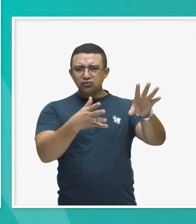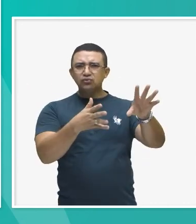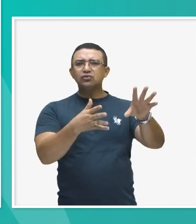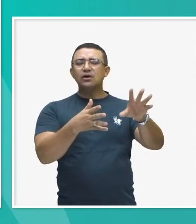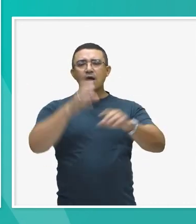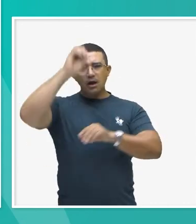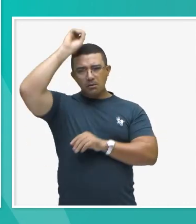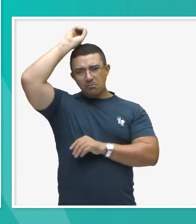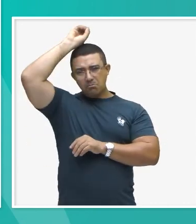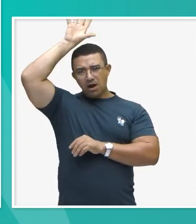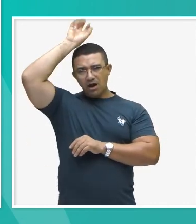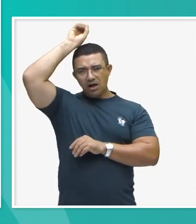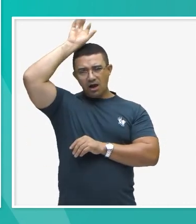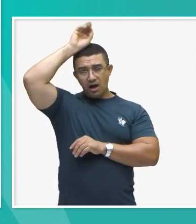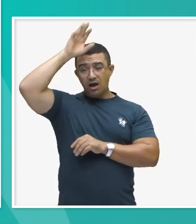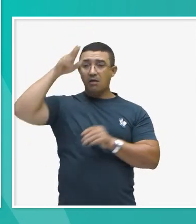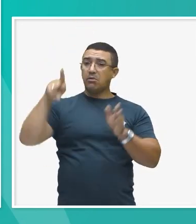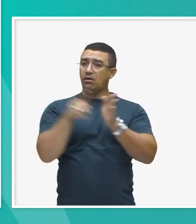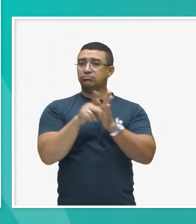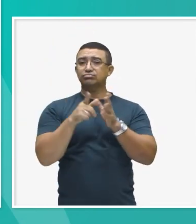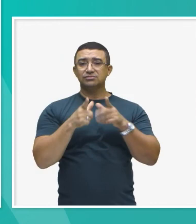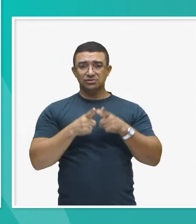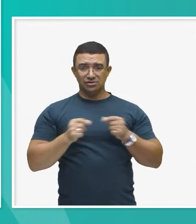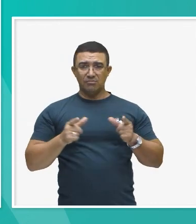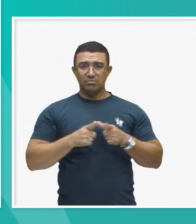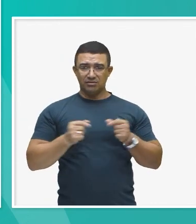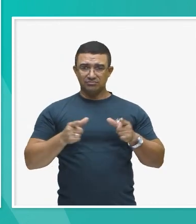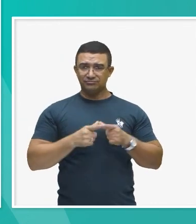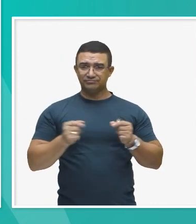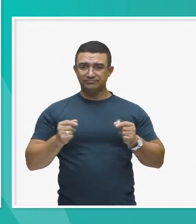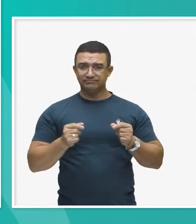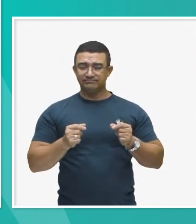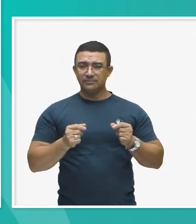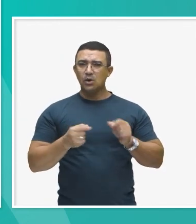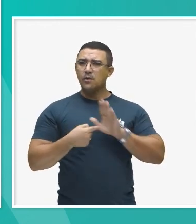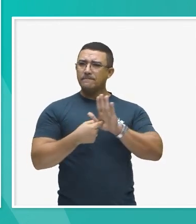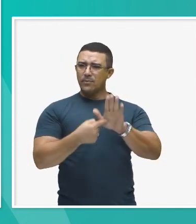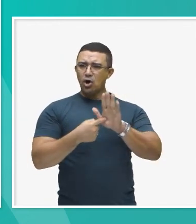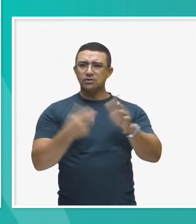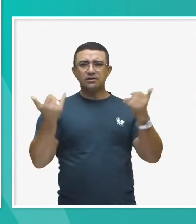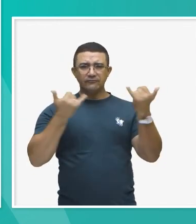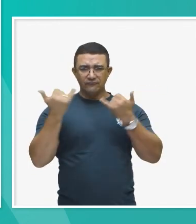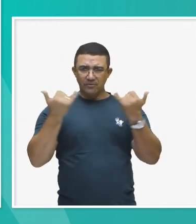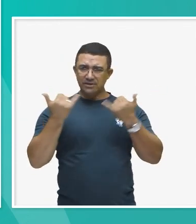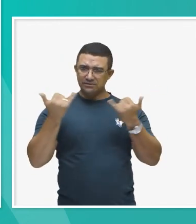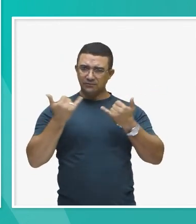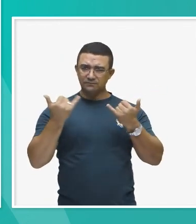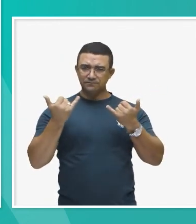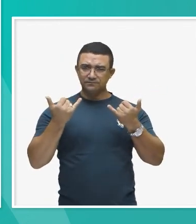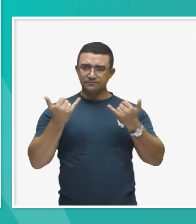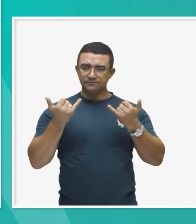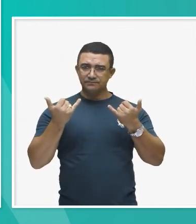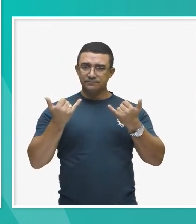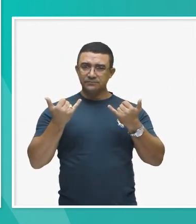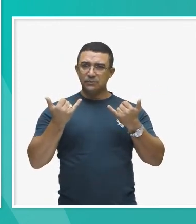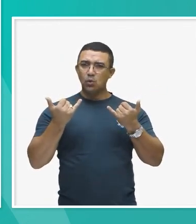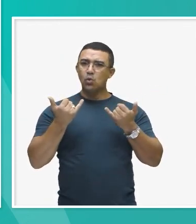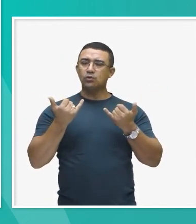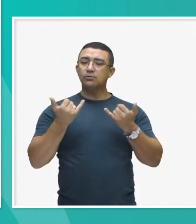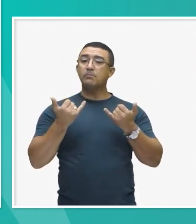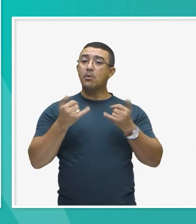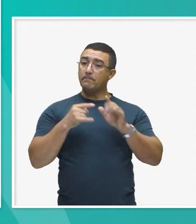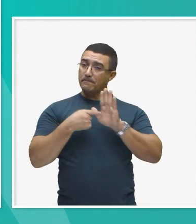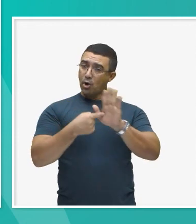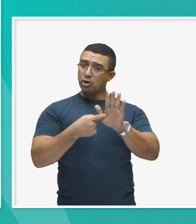está grifado Japan Ship, né? Ele está trazendo essa informação, né? Dando início a uma